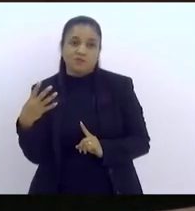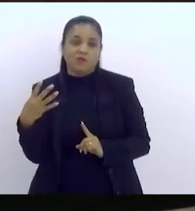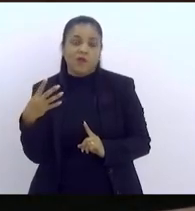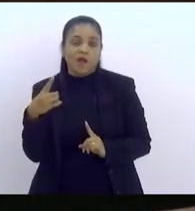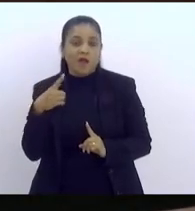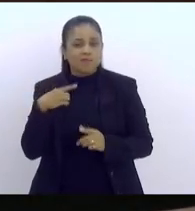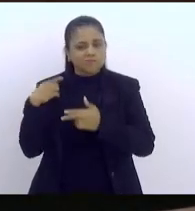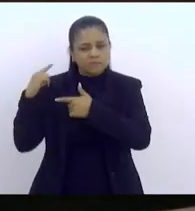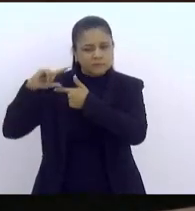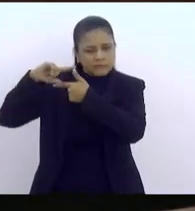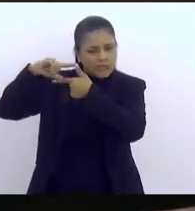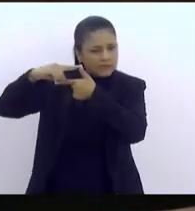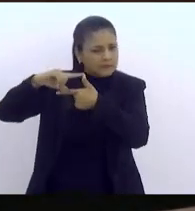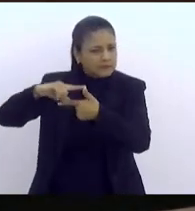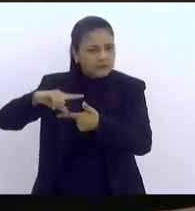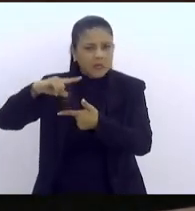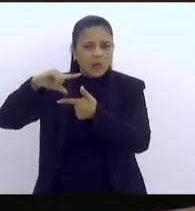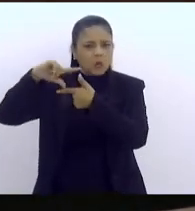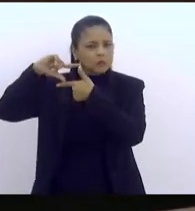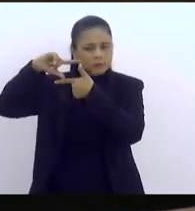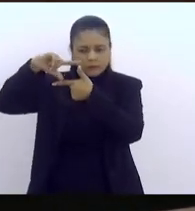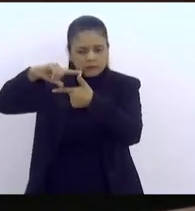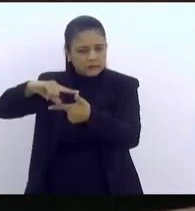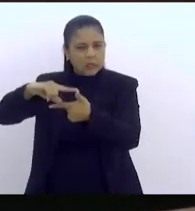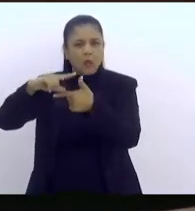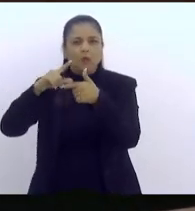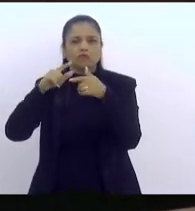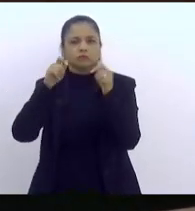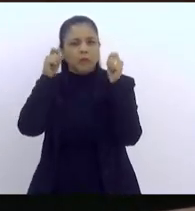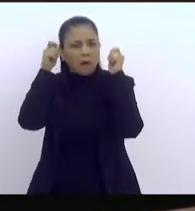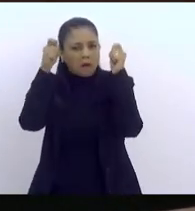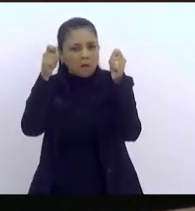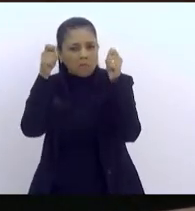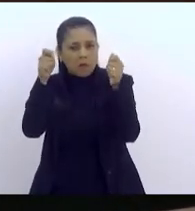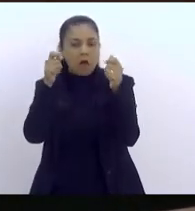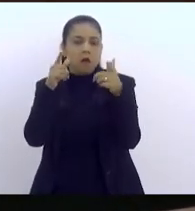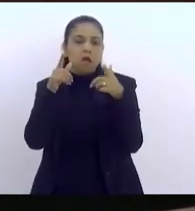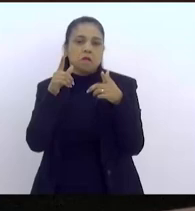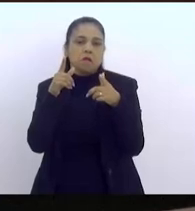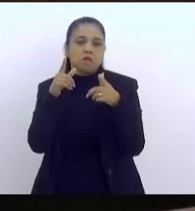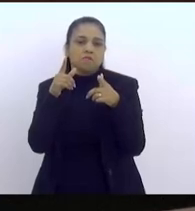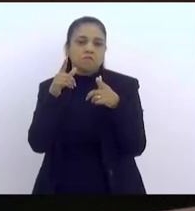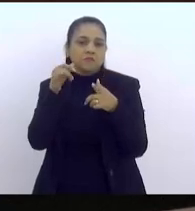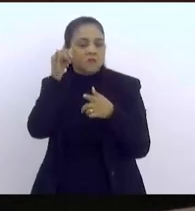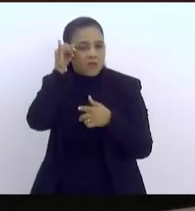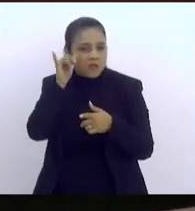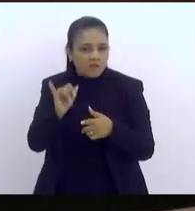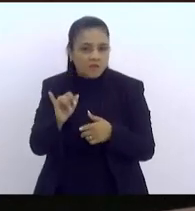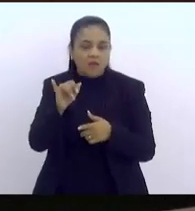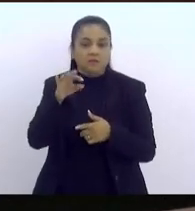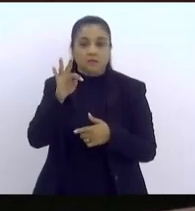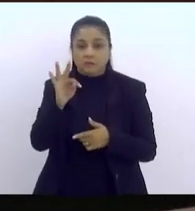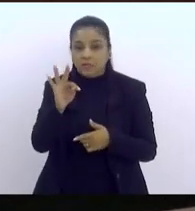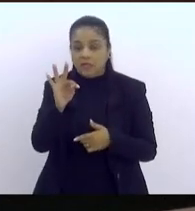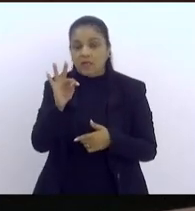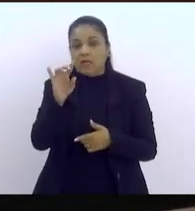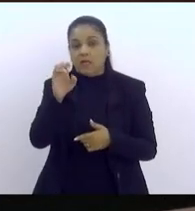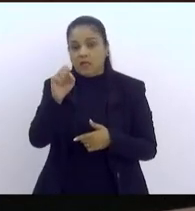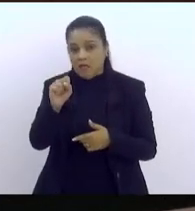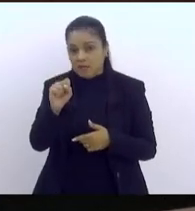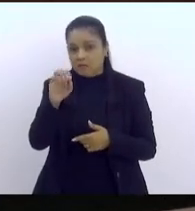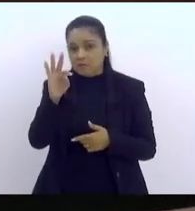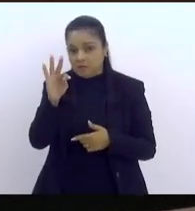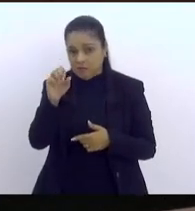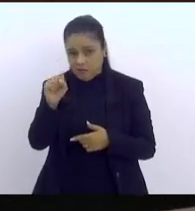uma tradição de fazer campanhas de prevenção às DSTs, campanha